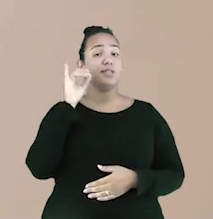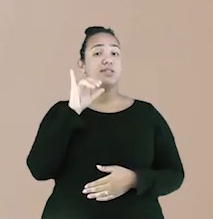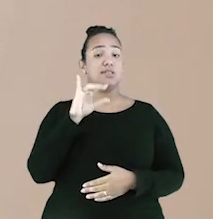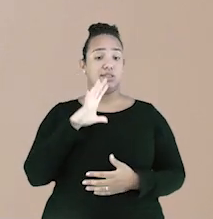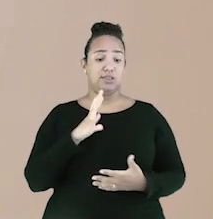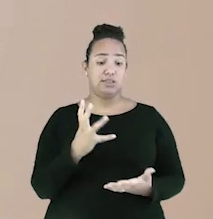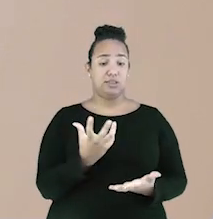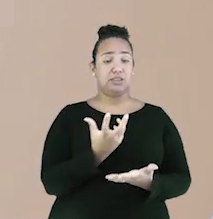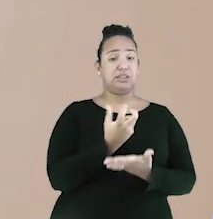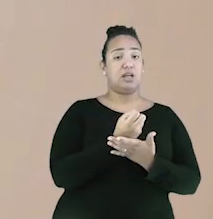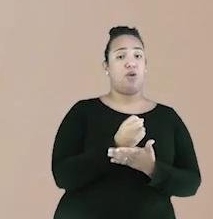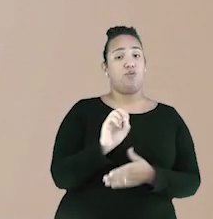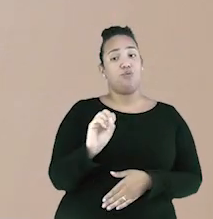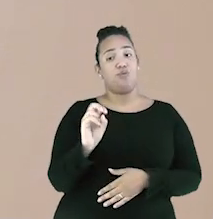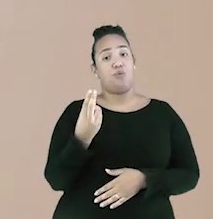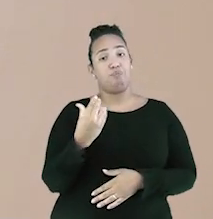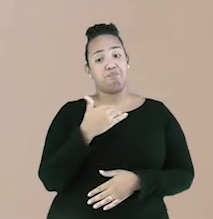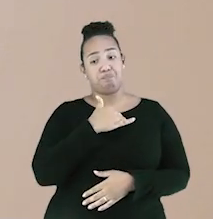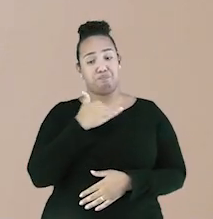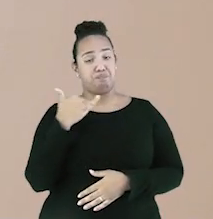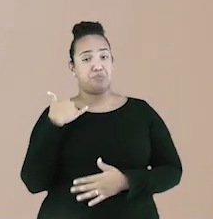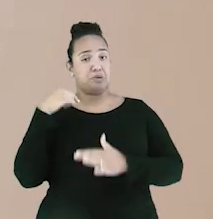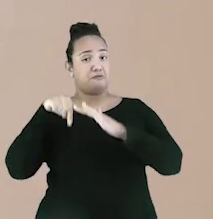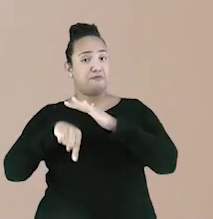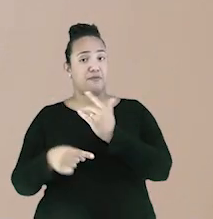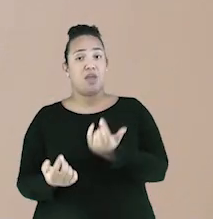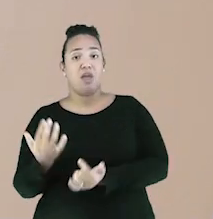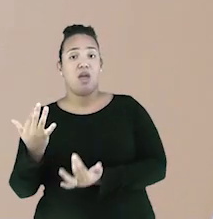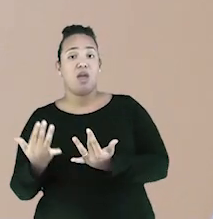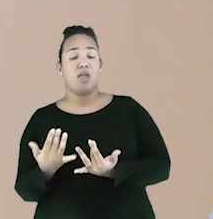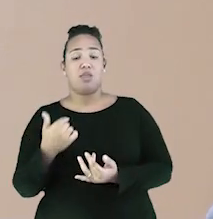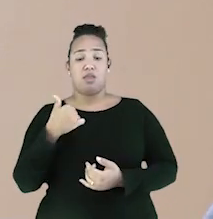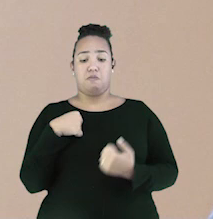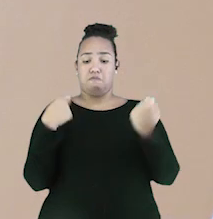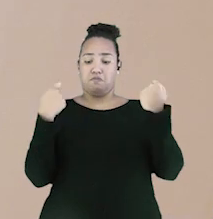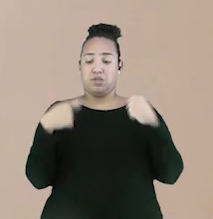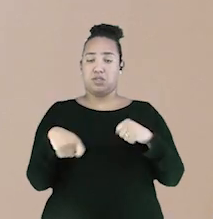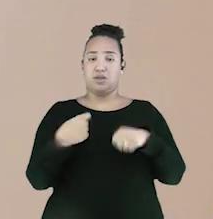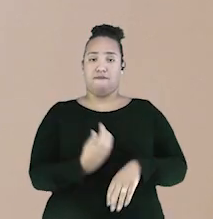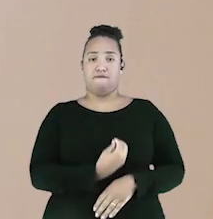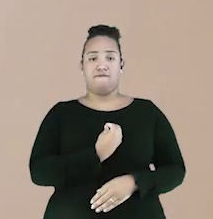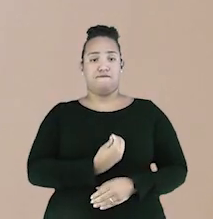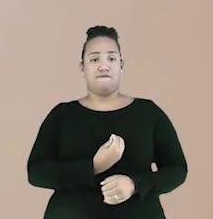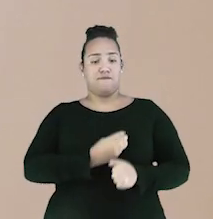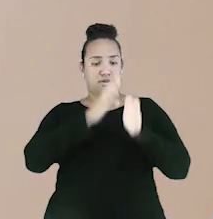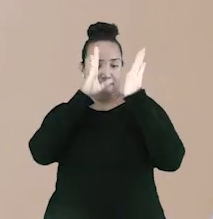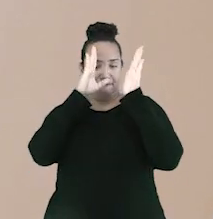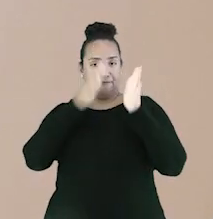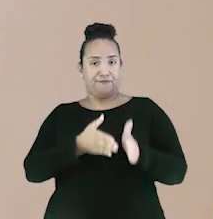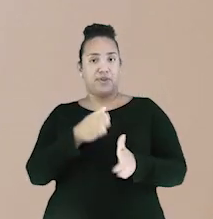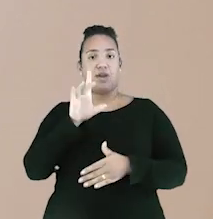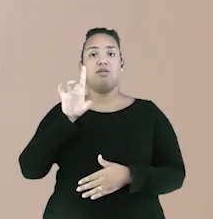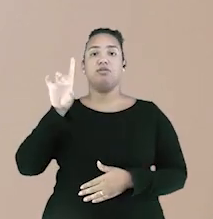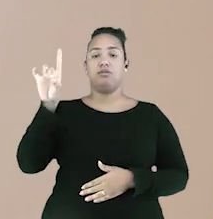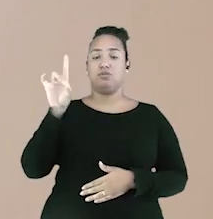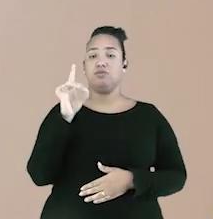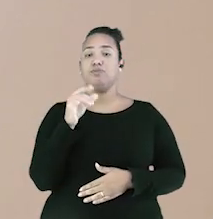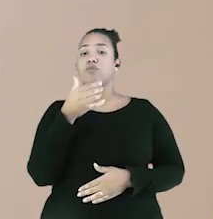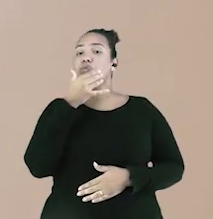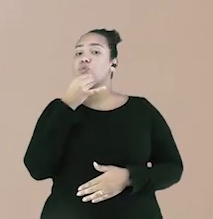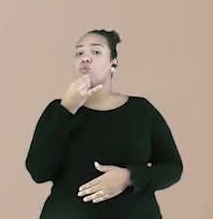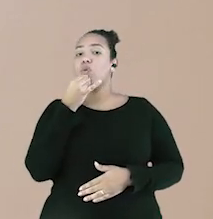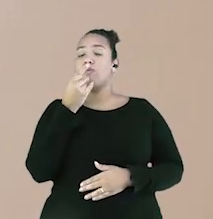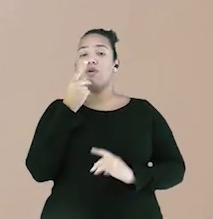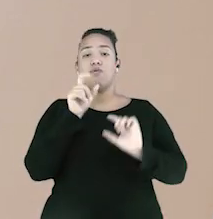o fiel deveria procurar indícios e manter uma vida correta e obediente a Deus. Como os calvinistas defendiam uma